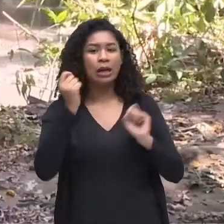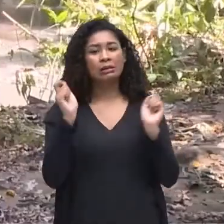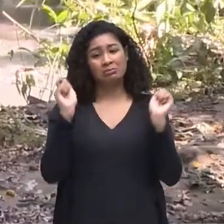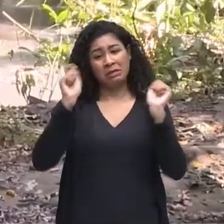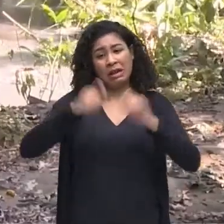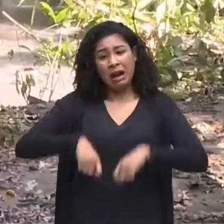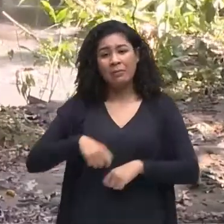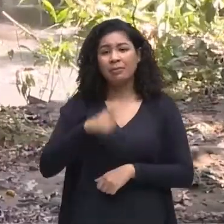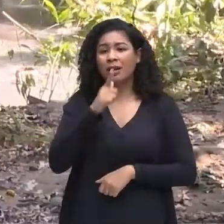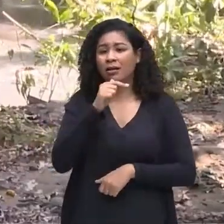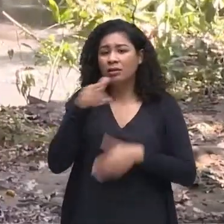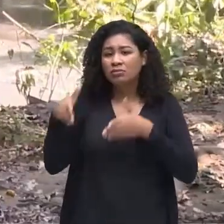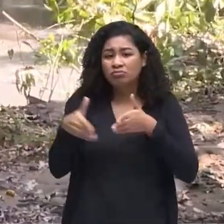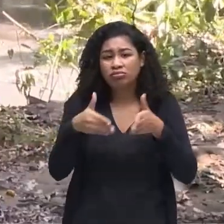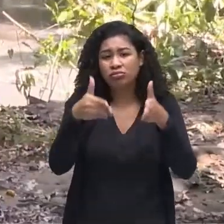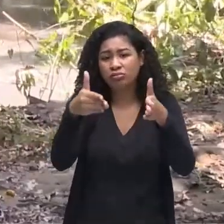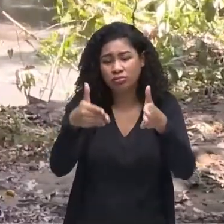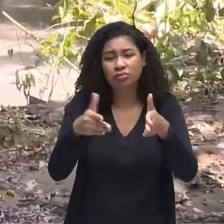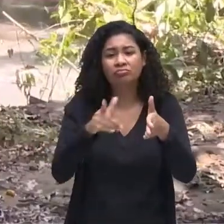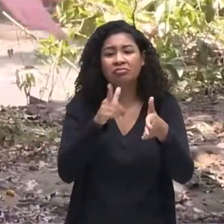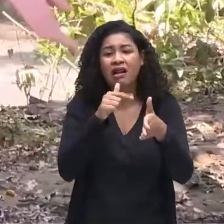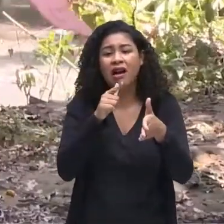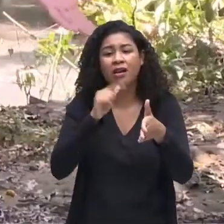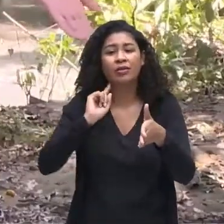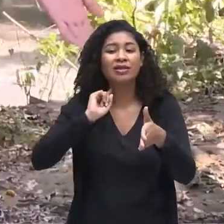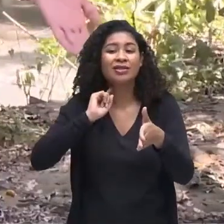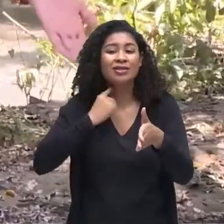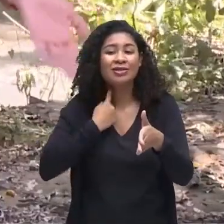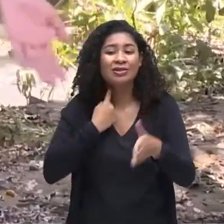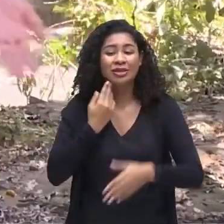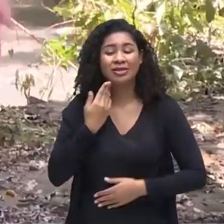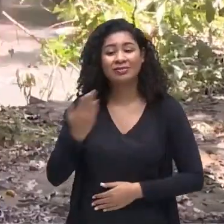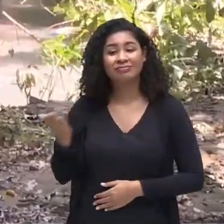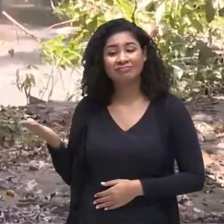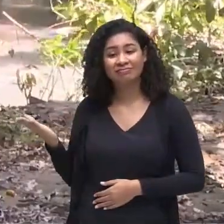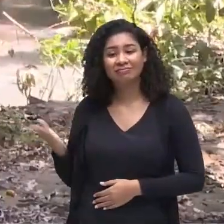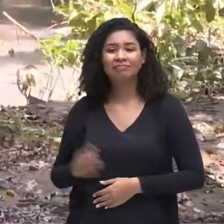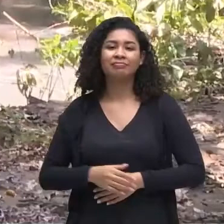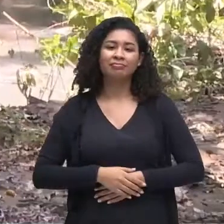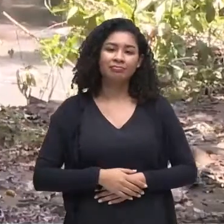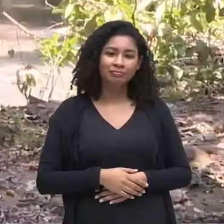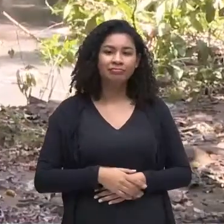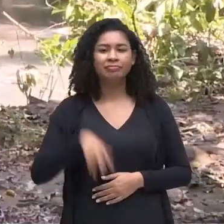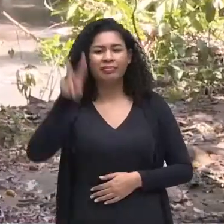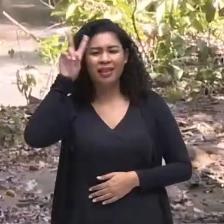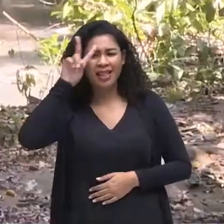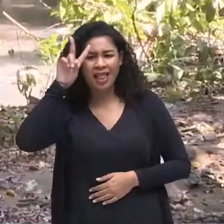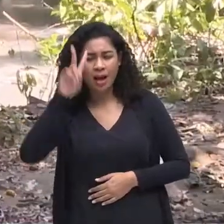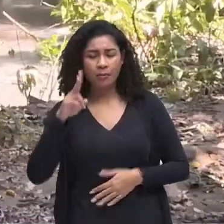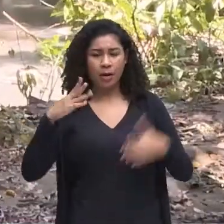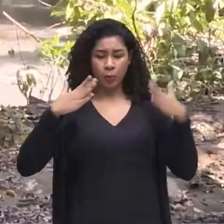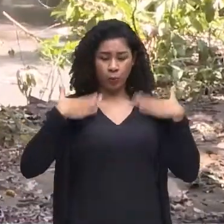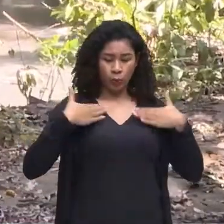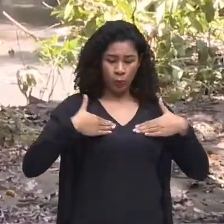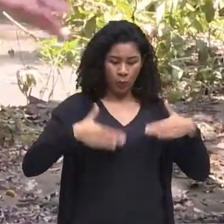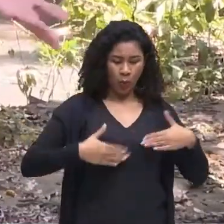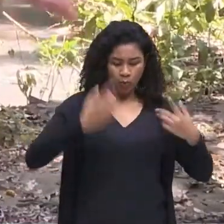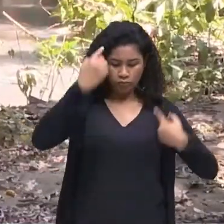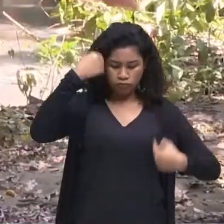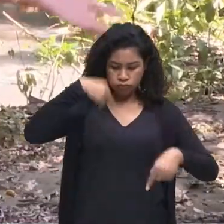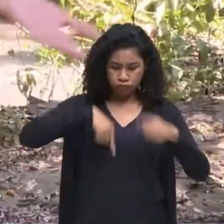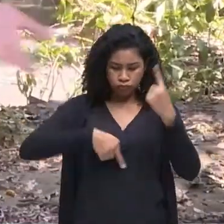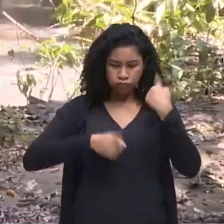e contaminar a nossa água. Então tanto o sistema circulatório humano quanto a bacia hidrográfica, eles